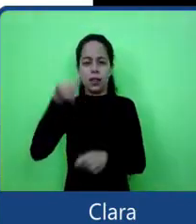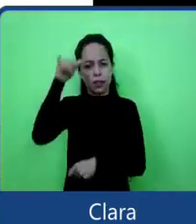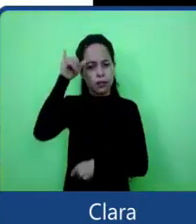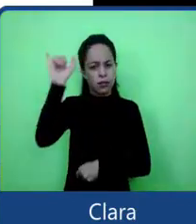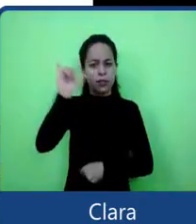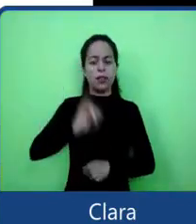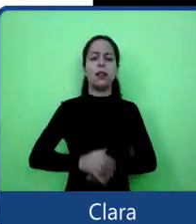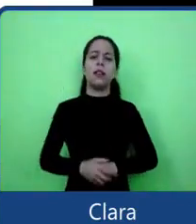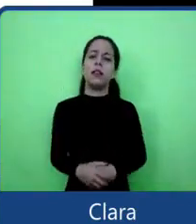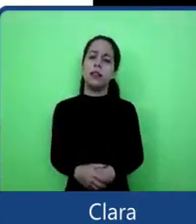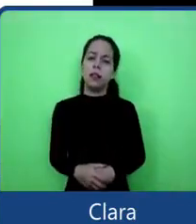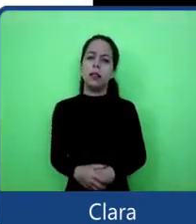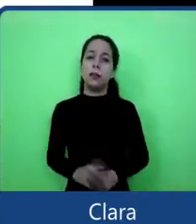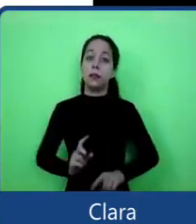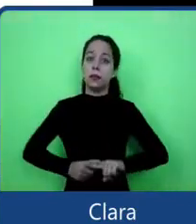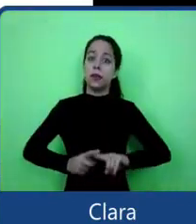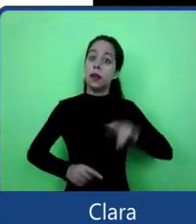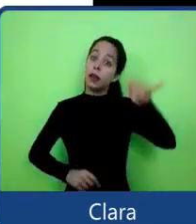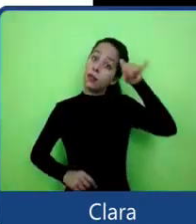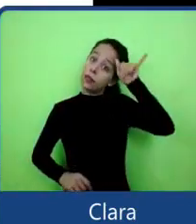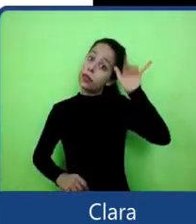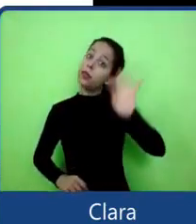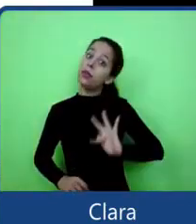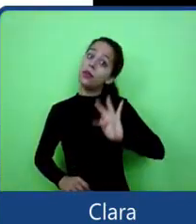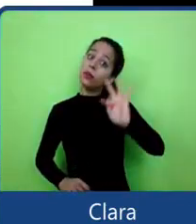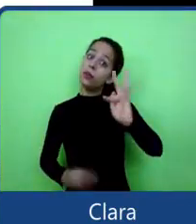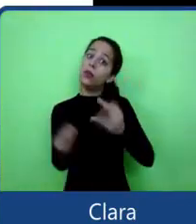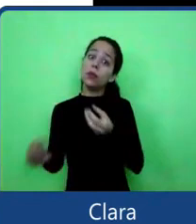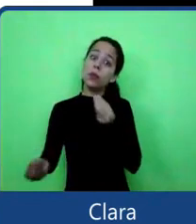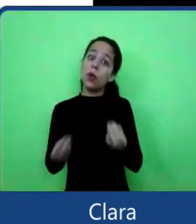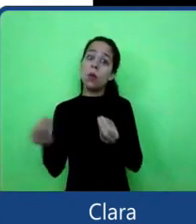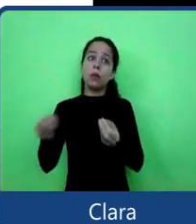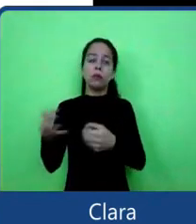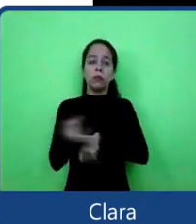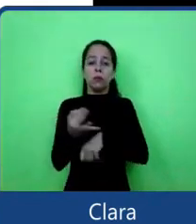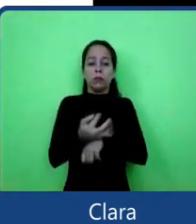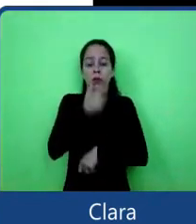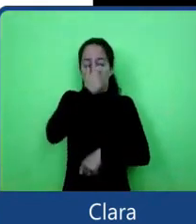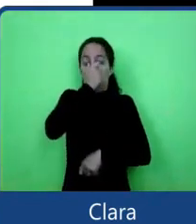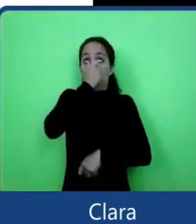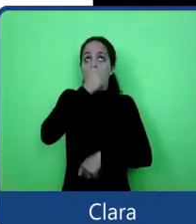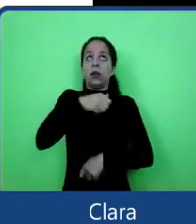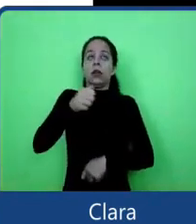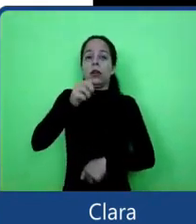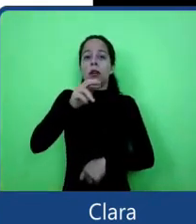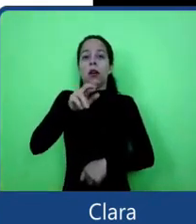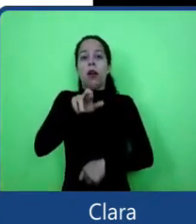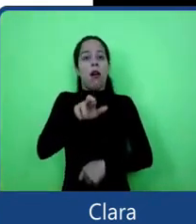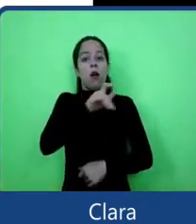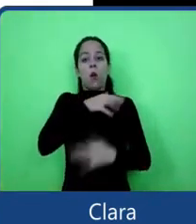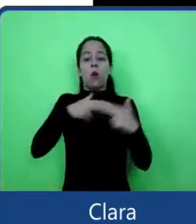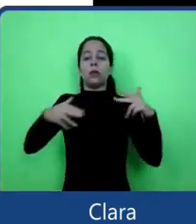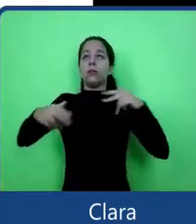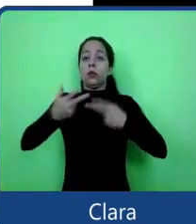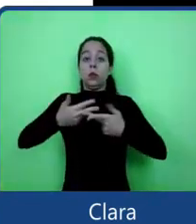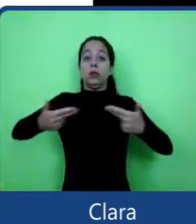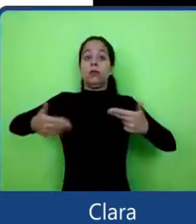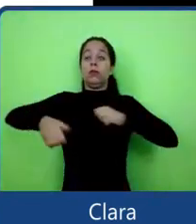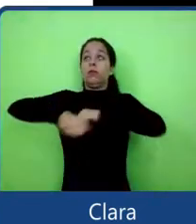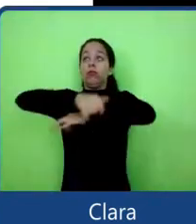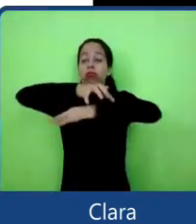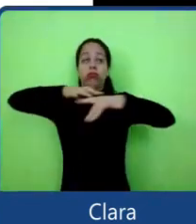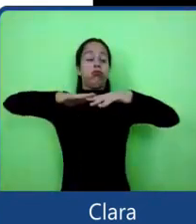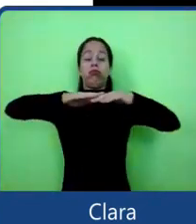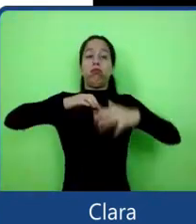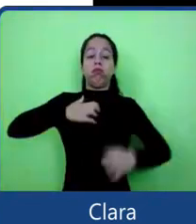não tenha, né, ultrapassando a capacidade de resiliência, né, dos sistemas, do sistema terrestre. O